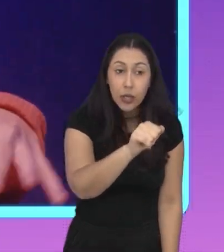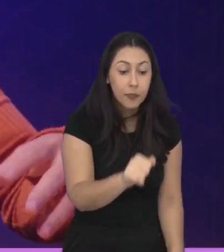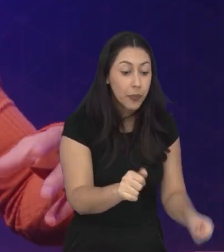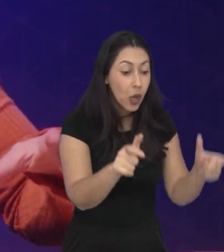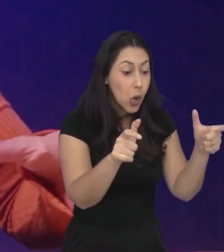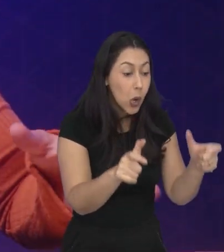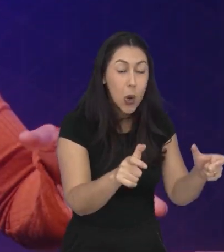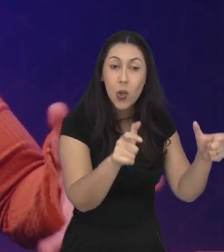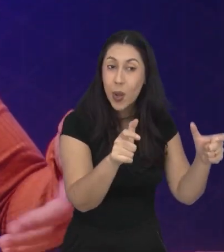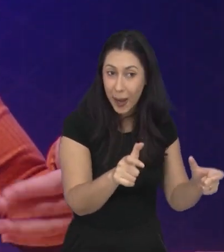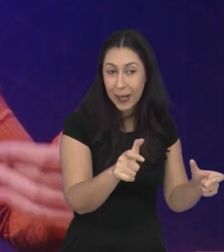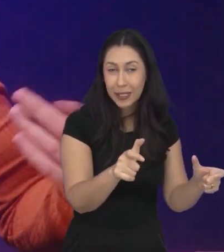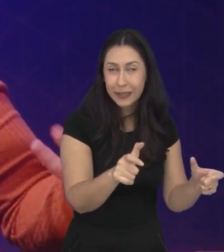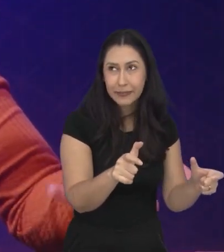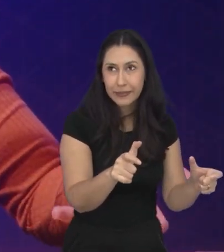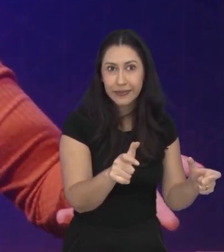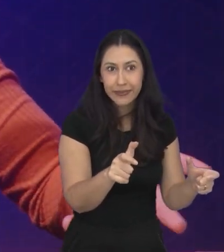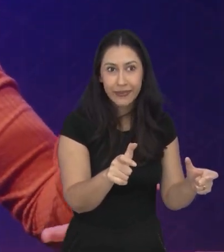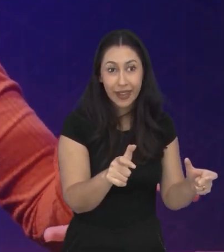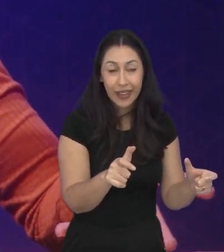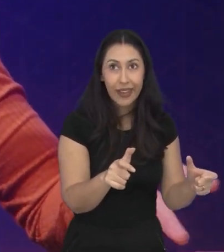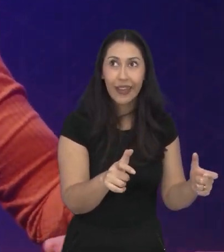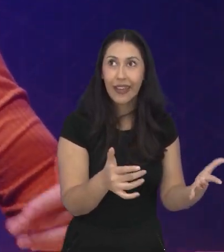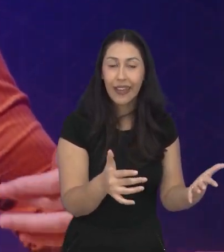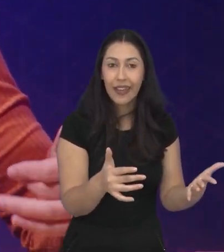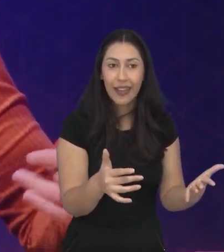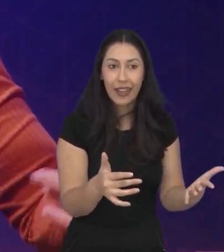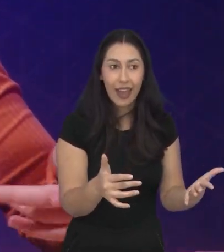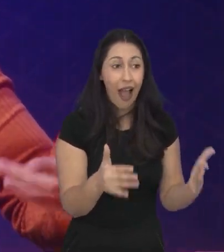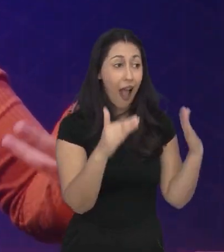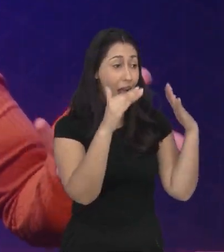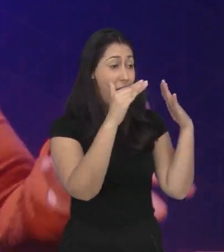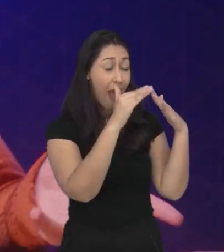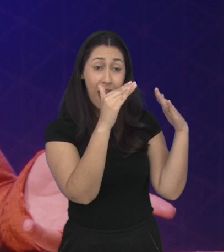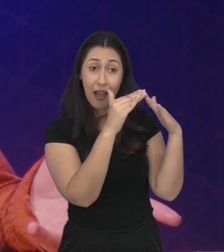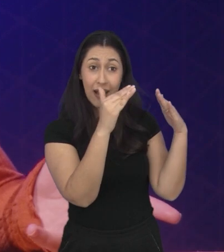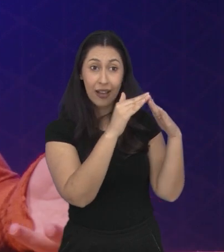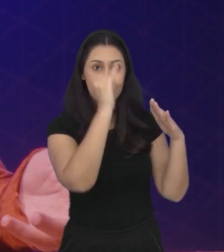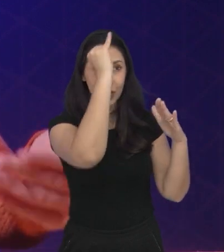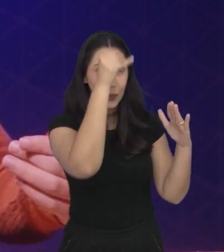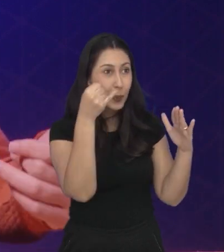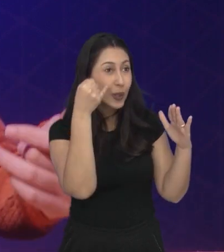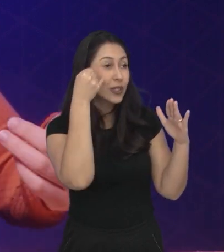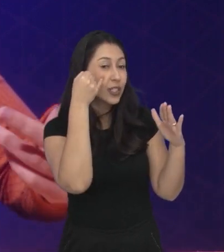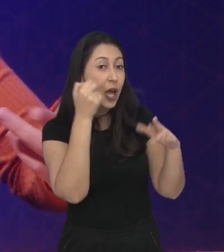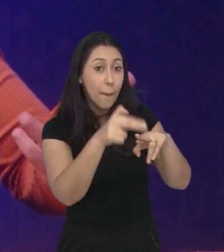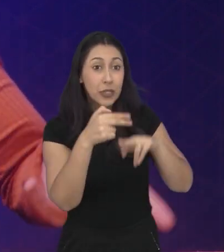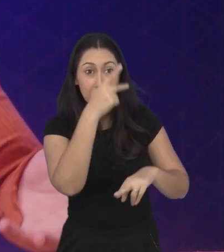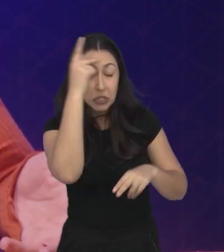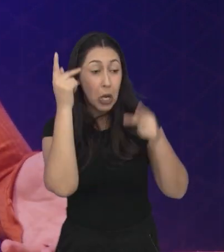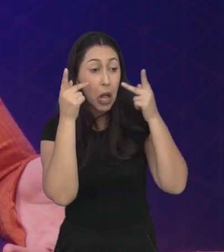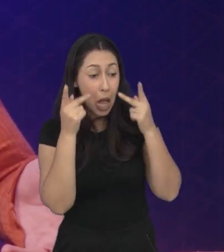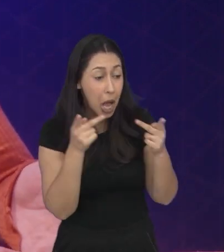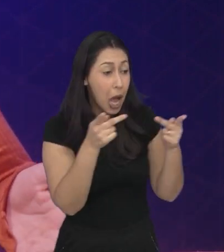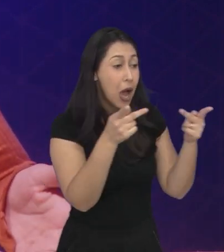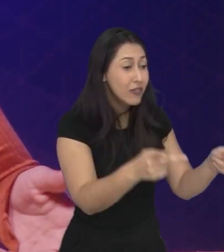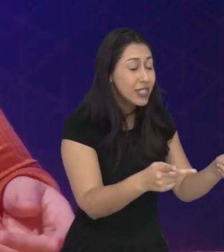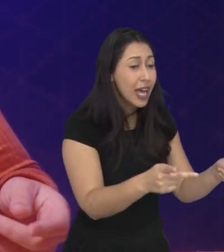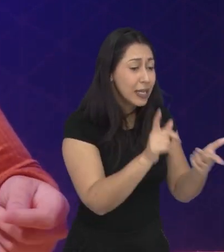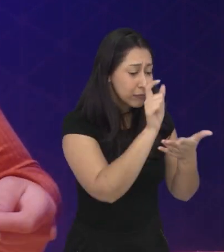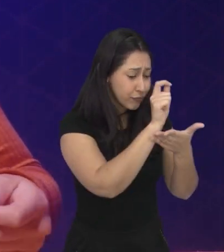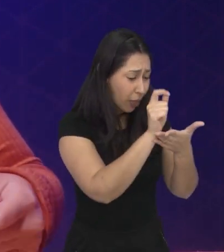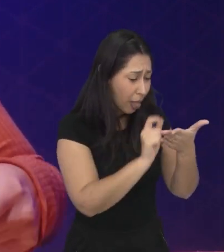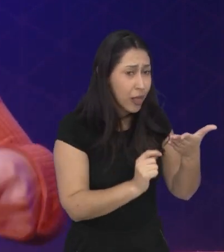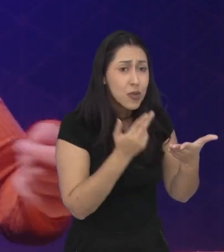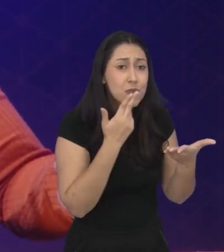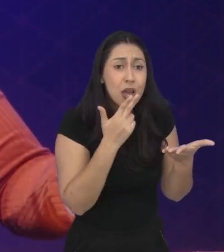em que então seria o lugar em que a Julieta, ou seria o balcão da Julieta, e daí muitas pessoas vão visitar esse lugar e